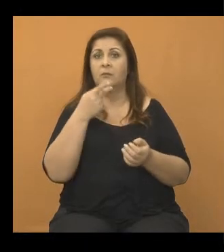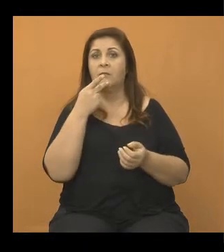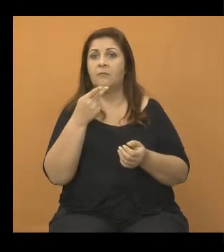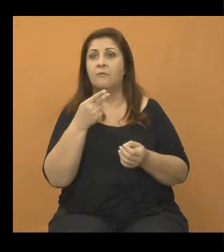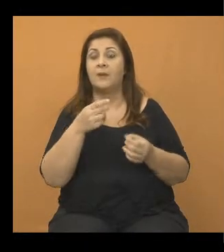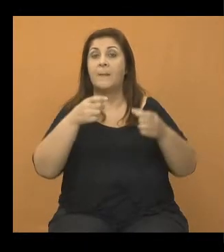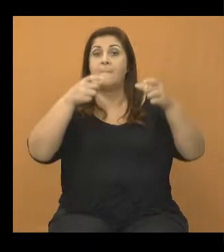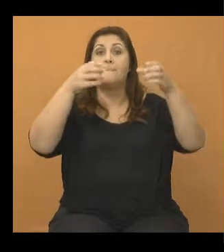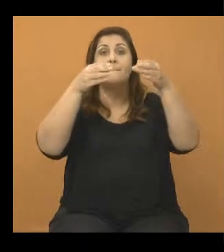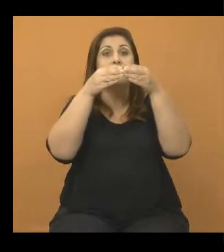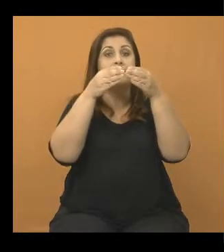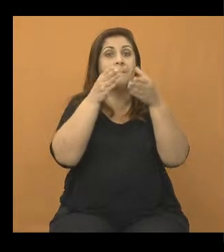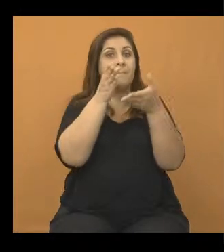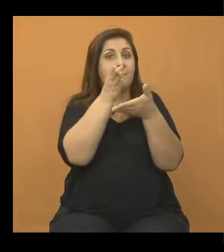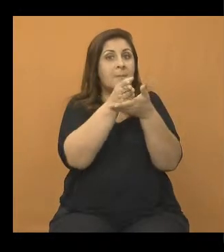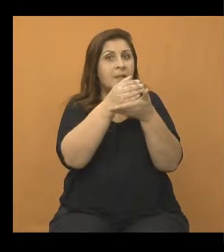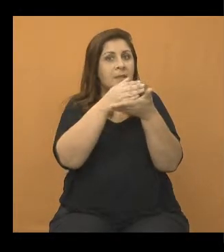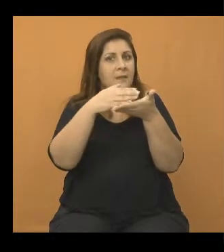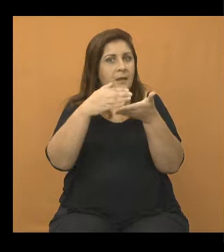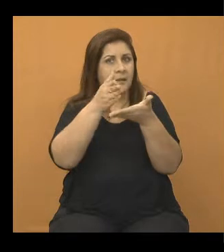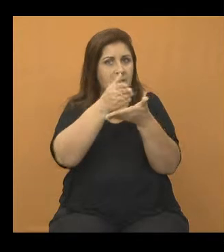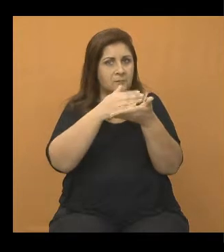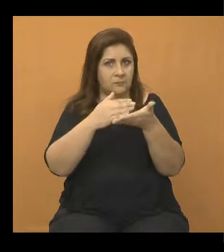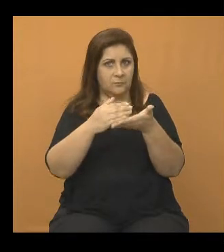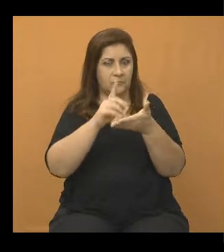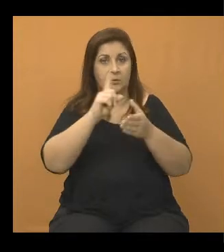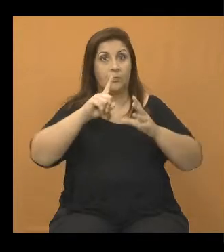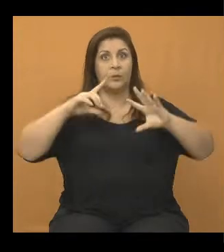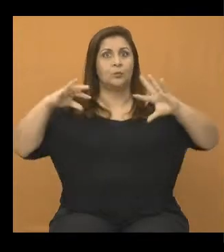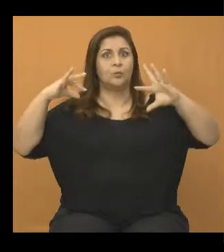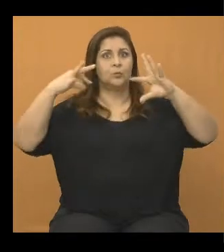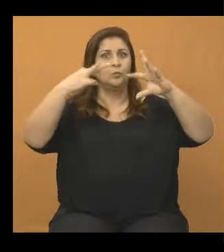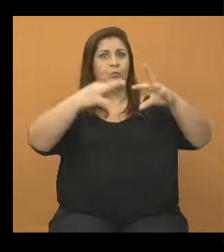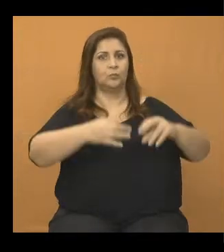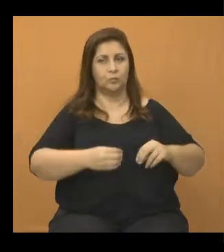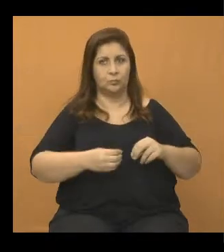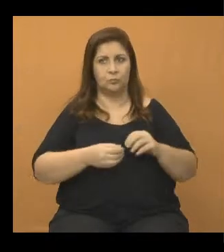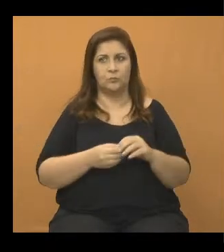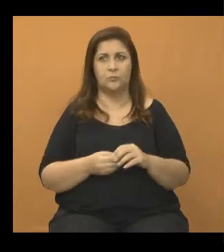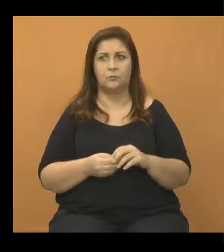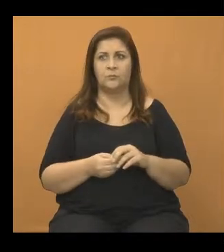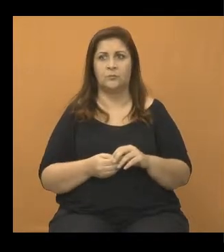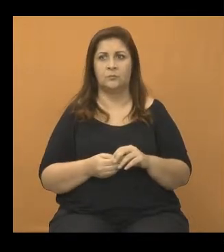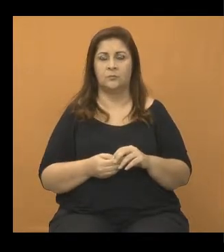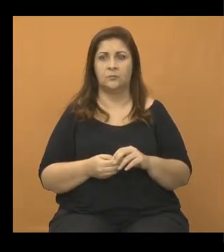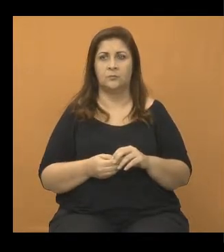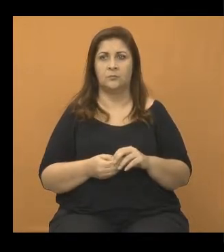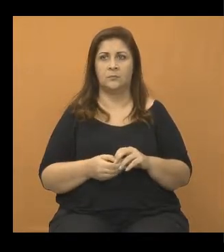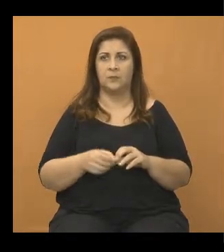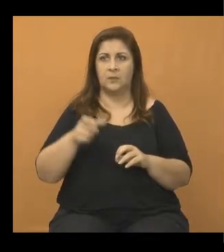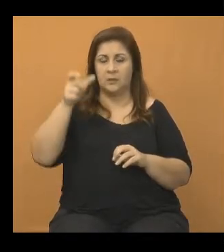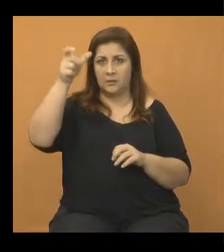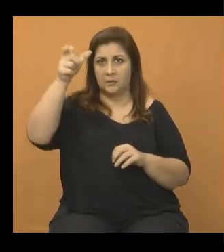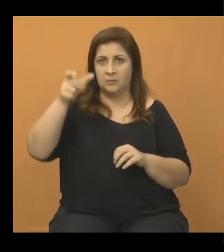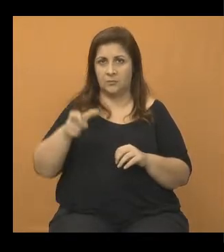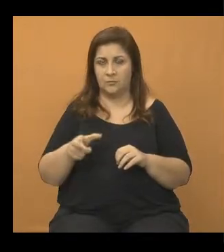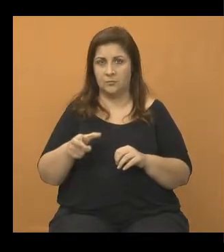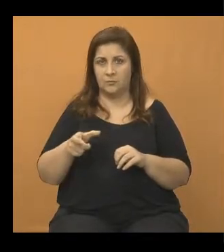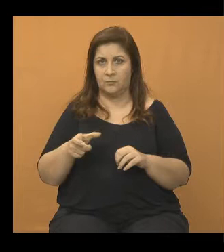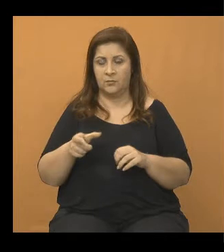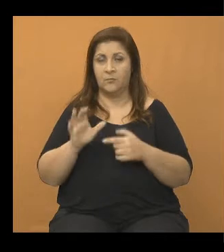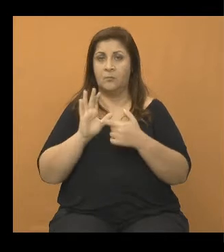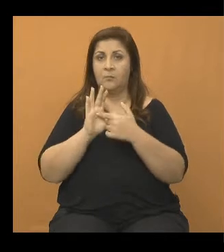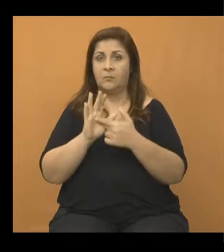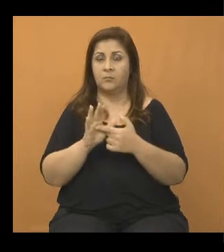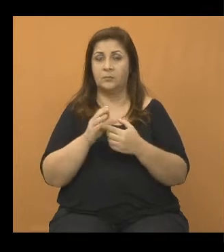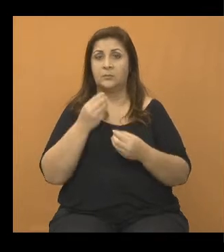dos bairros e não aos bairros inteiros. Exatamente. Tem situações que não dá para regularizar o bairro inteiro. E aqui a coluna 2018 está os